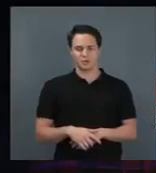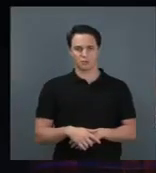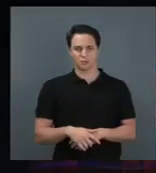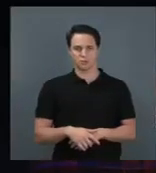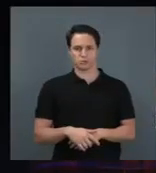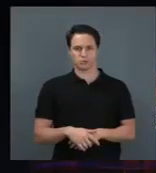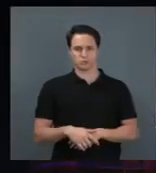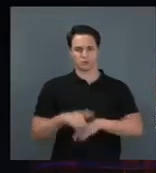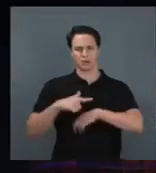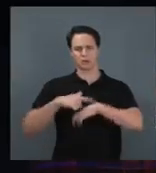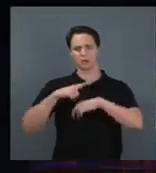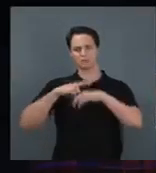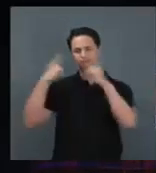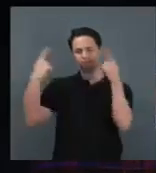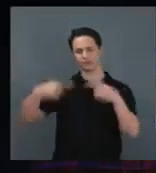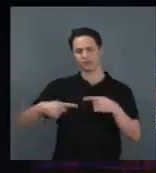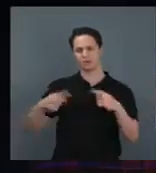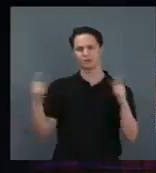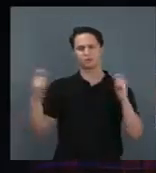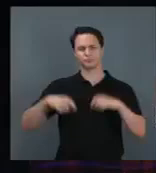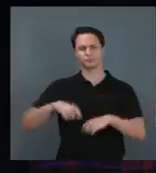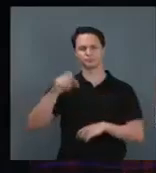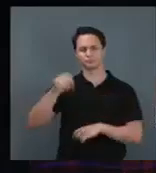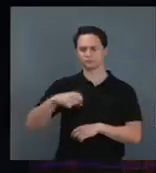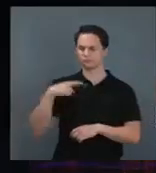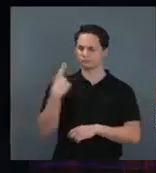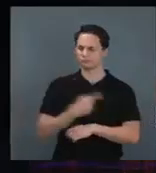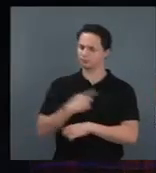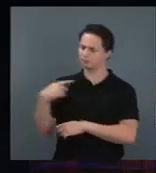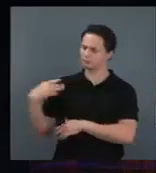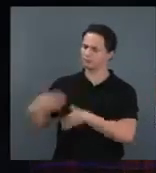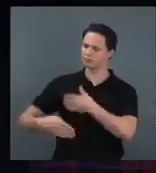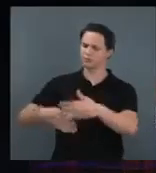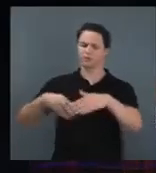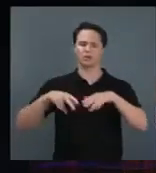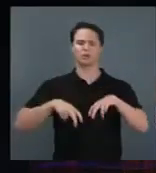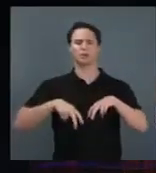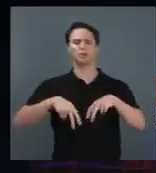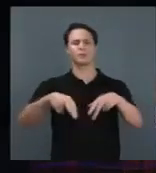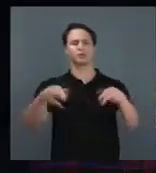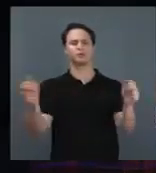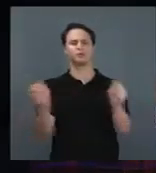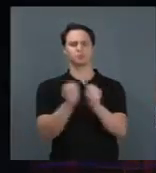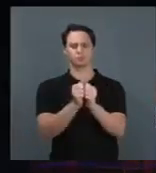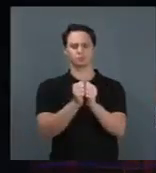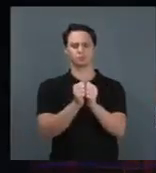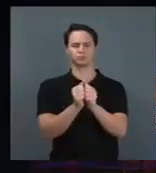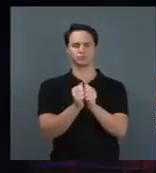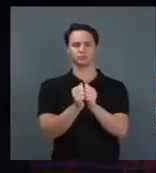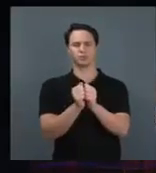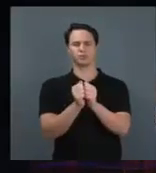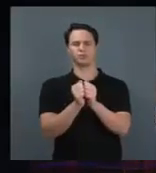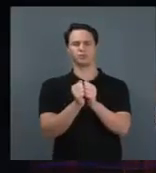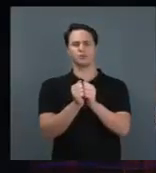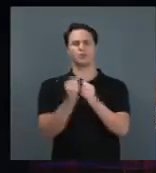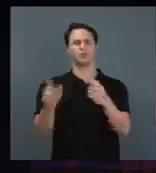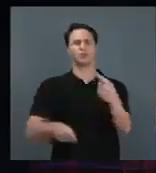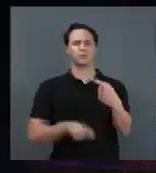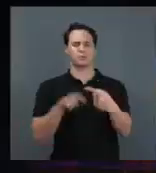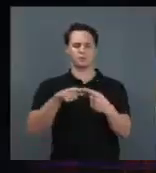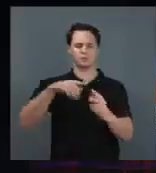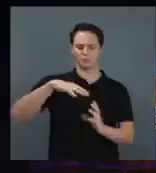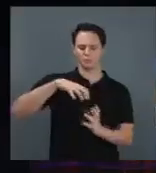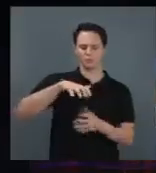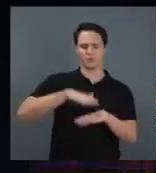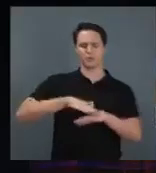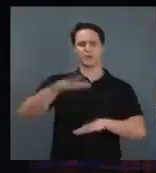desafios, é possível caminhar junto, rumo à construção de um mundo